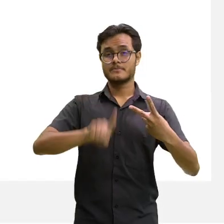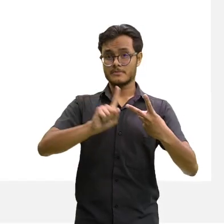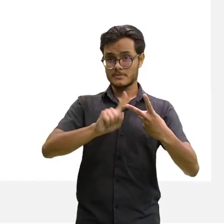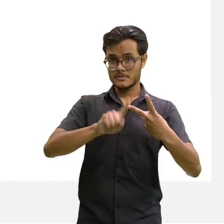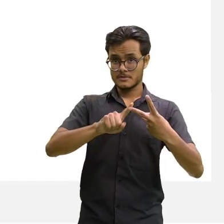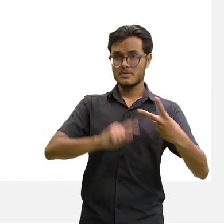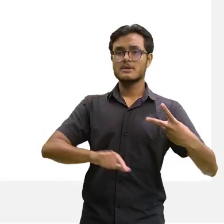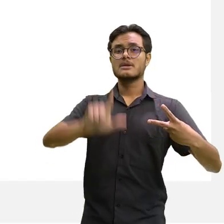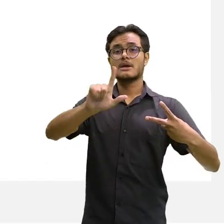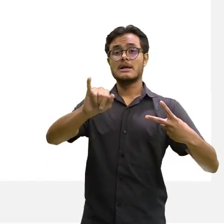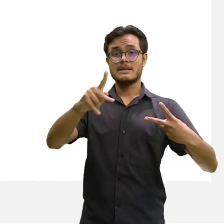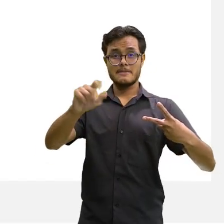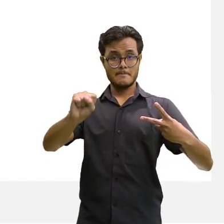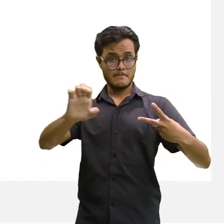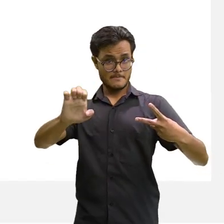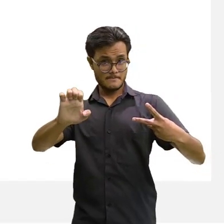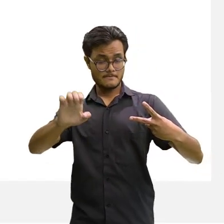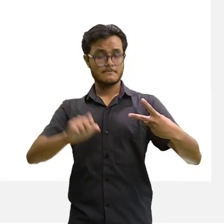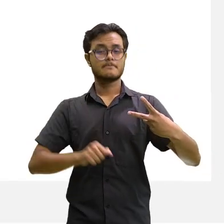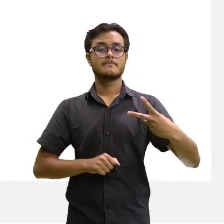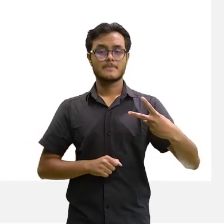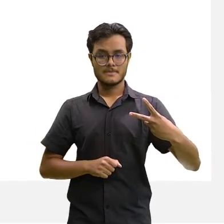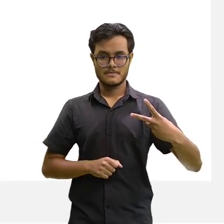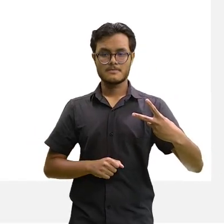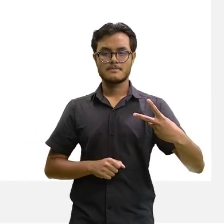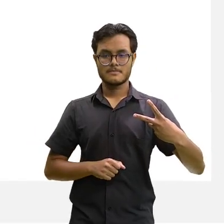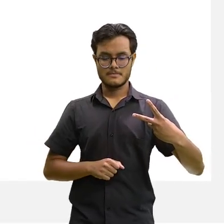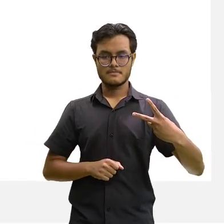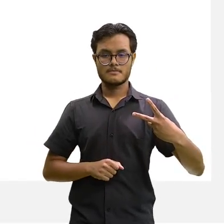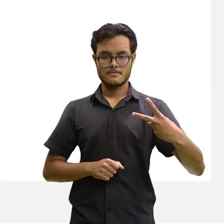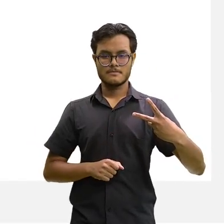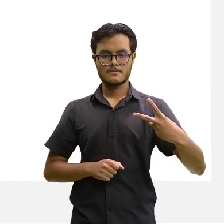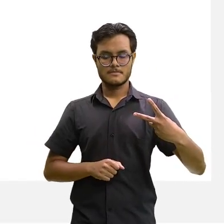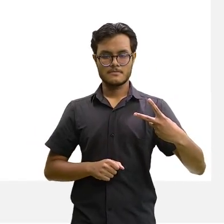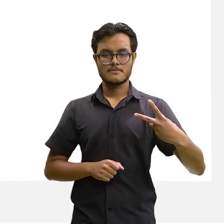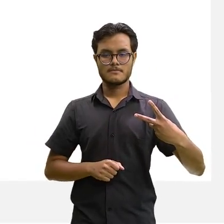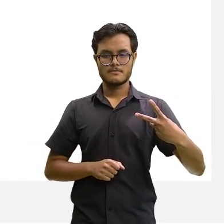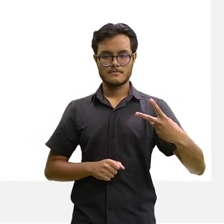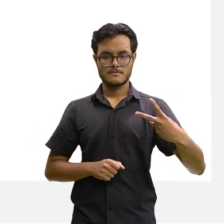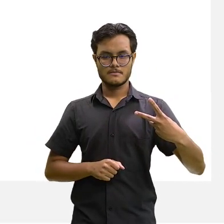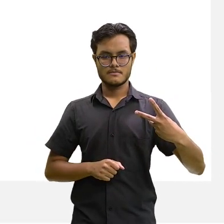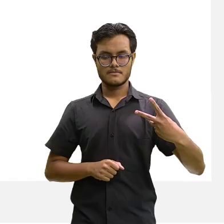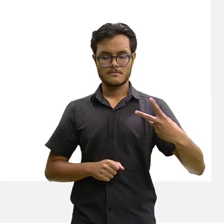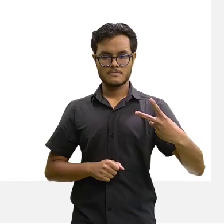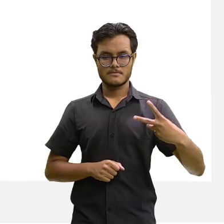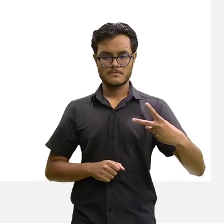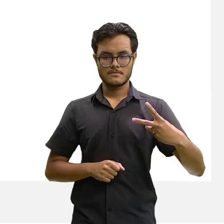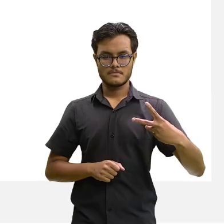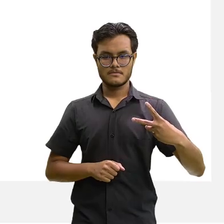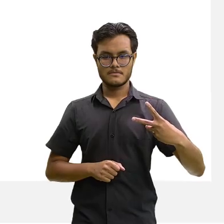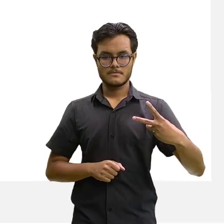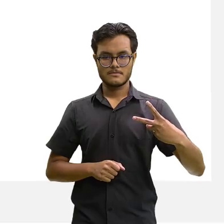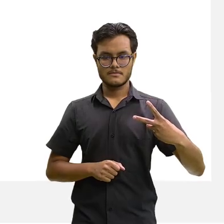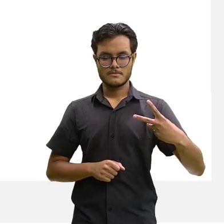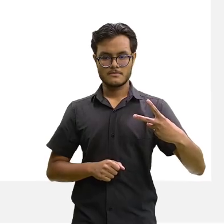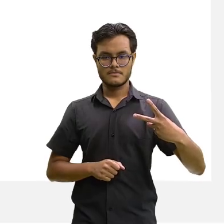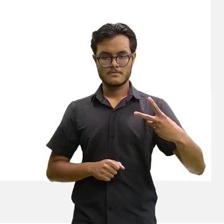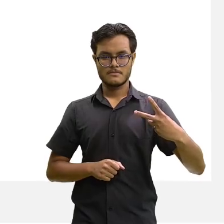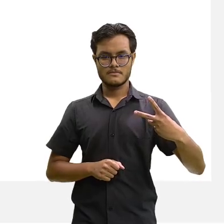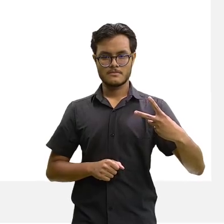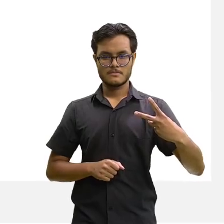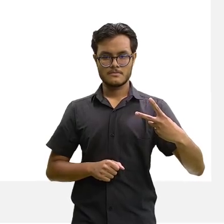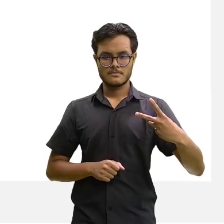de polissacarídeos, lipase pancreática para a digestão de lipídios,